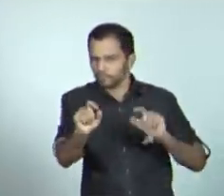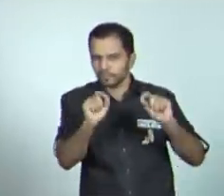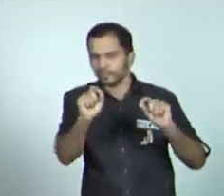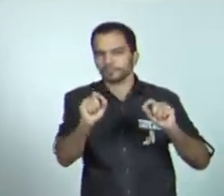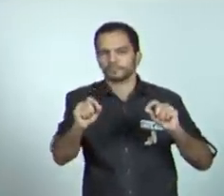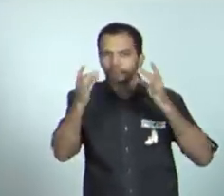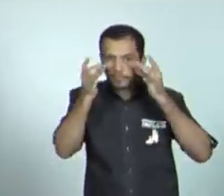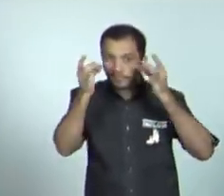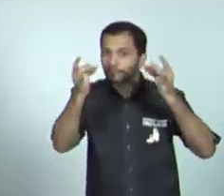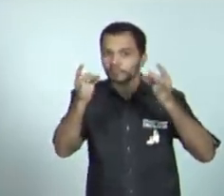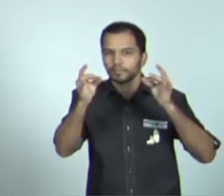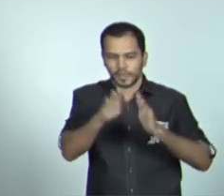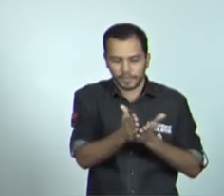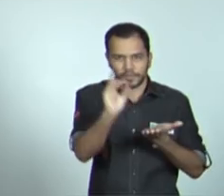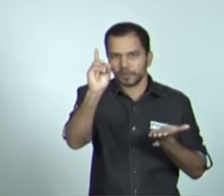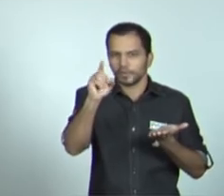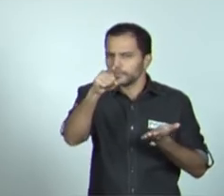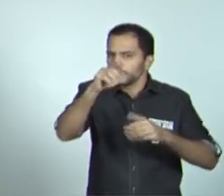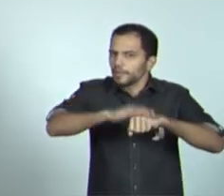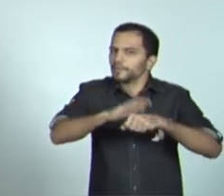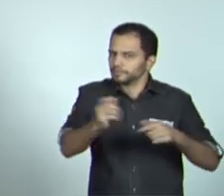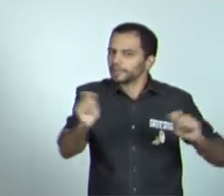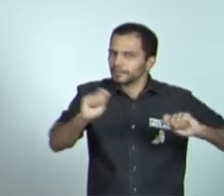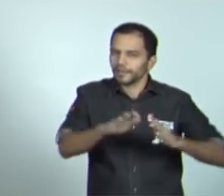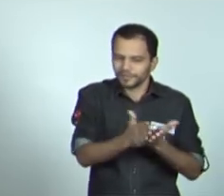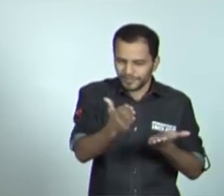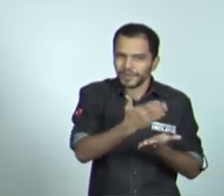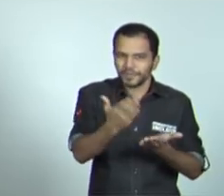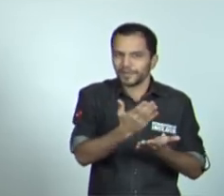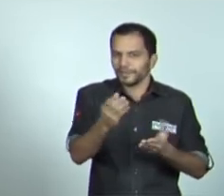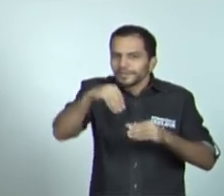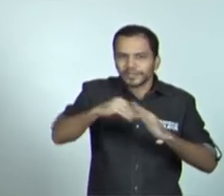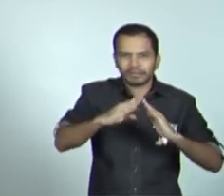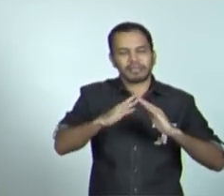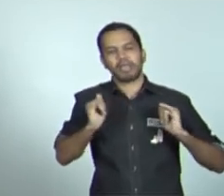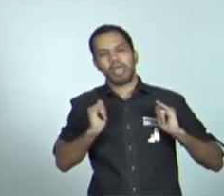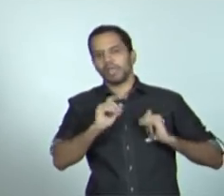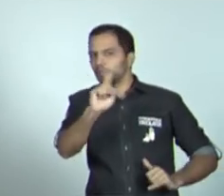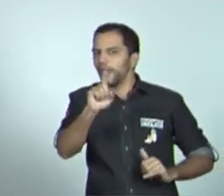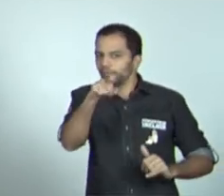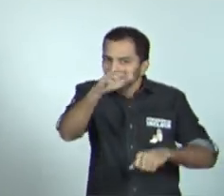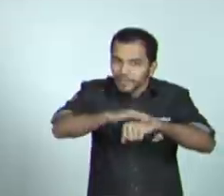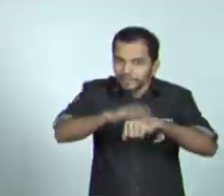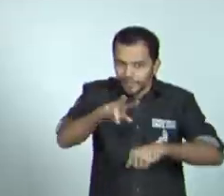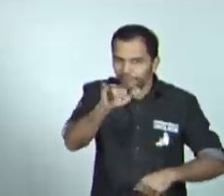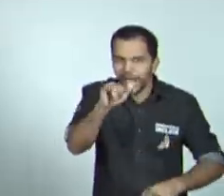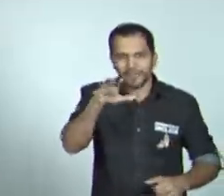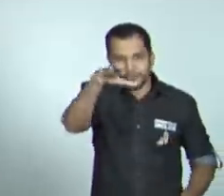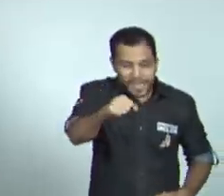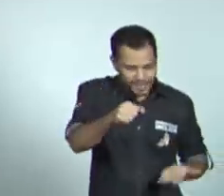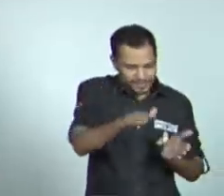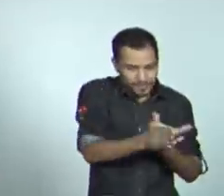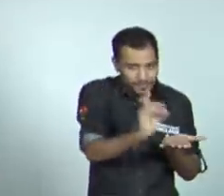12 abra sua bíblia aí não é porque eu tô em casa aqui vai ficar sem ler a bíblia não abre leia e abra de daí atos